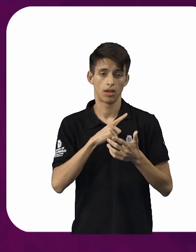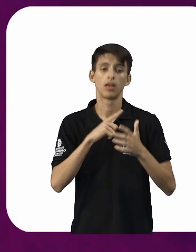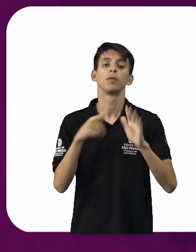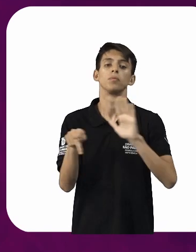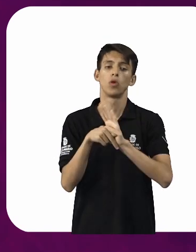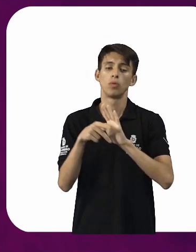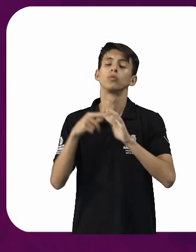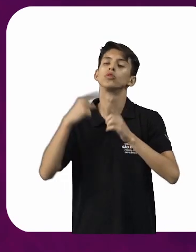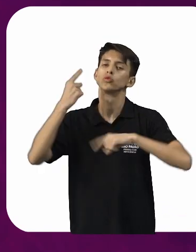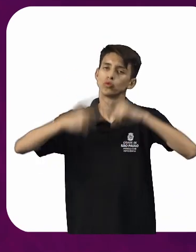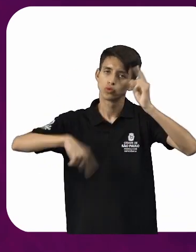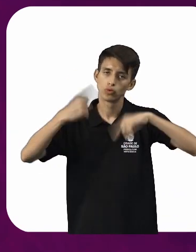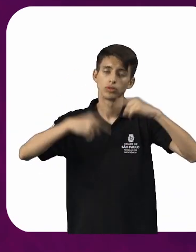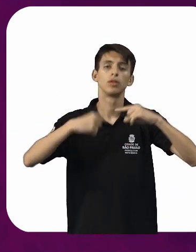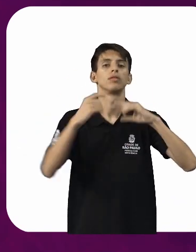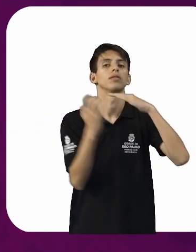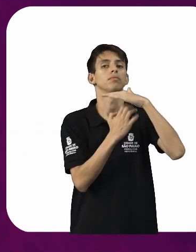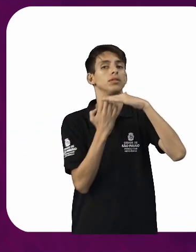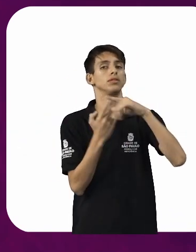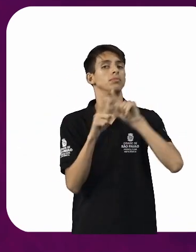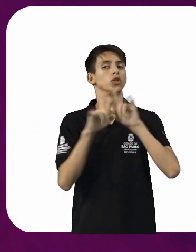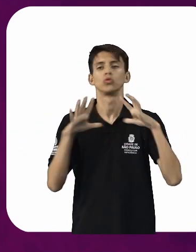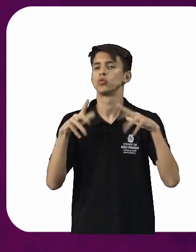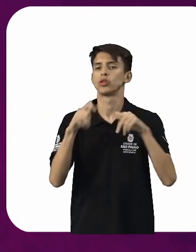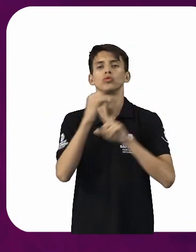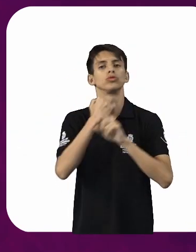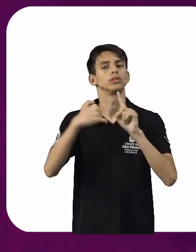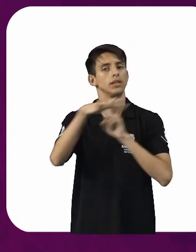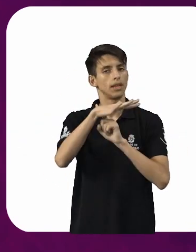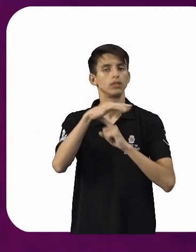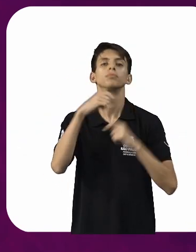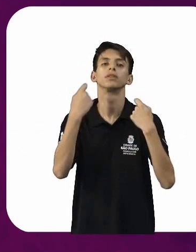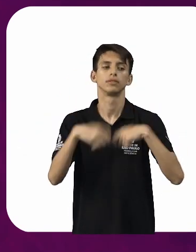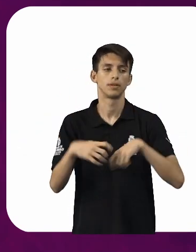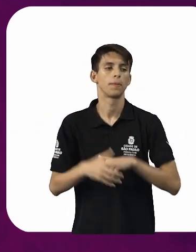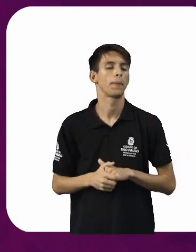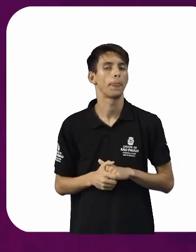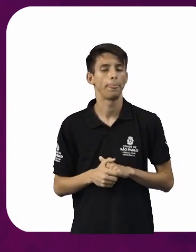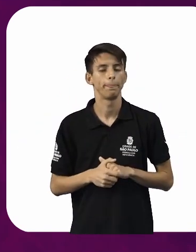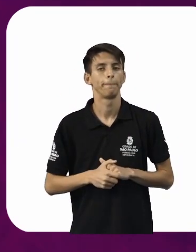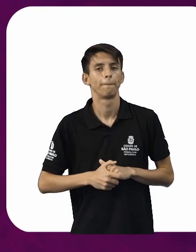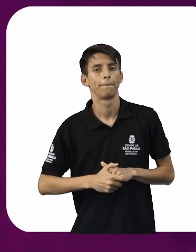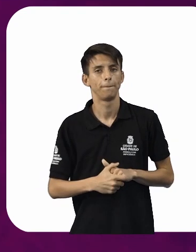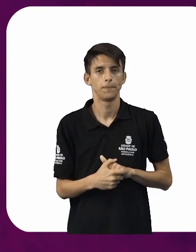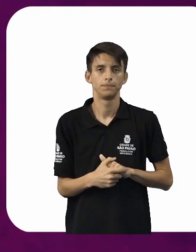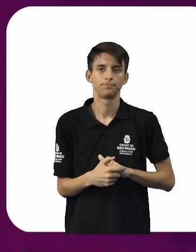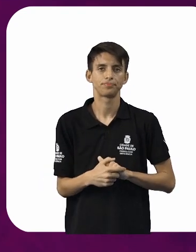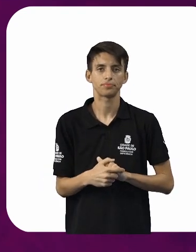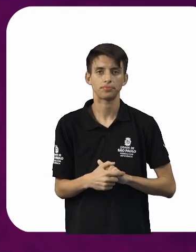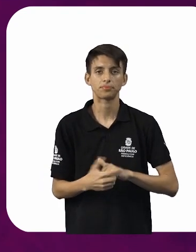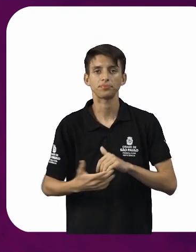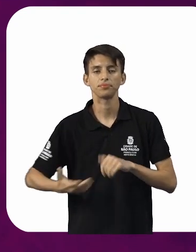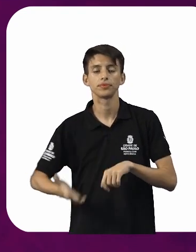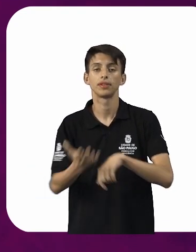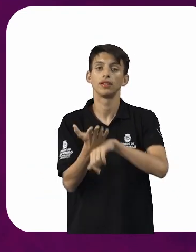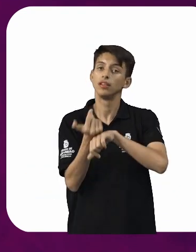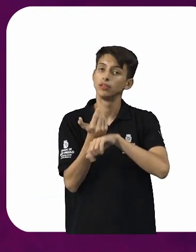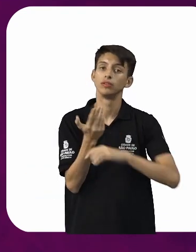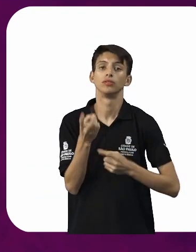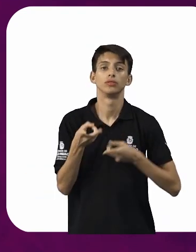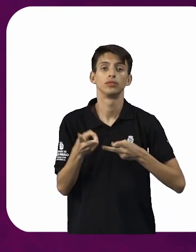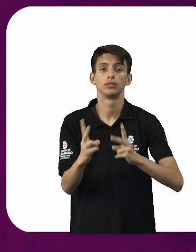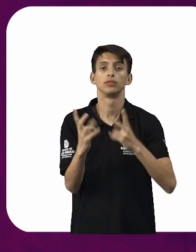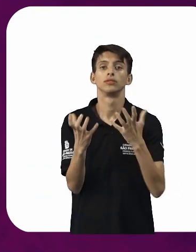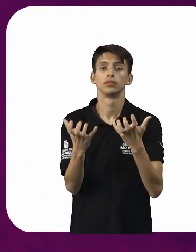das instituições, das empresas e de toda a sociedade. Obrigado. Antes de Marcelo Lessi. eu